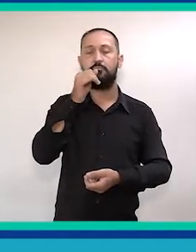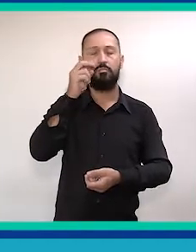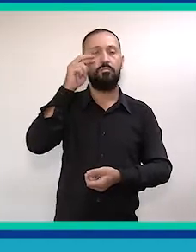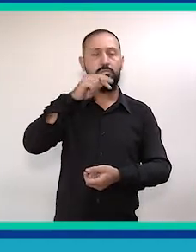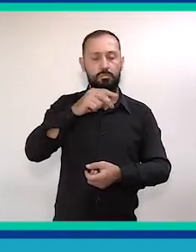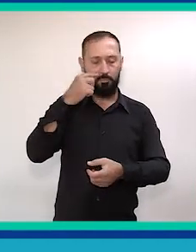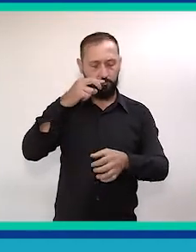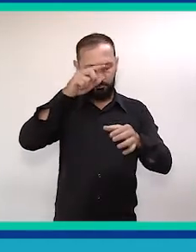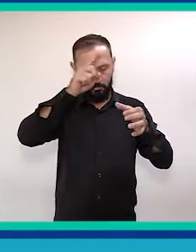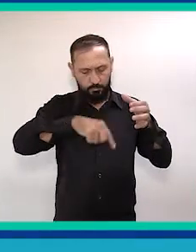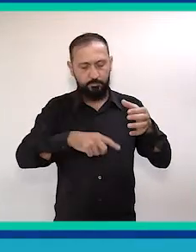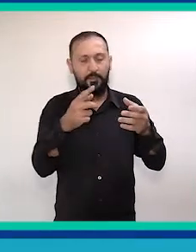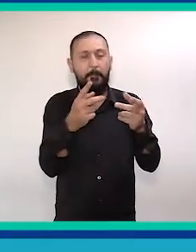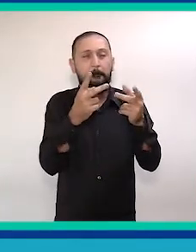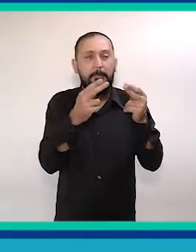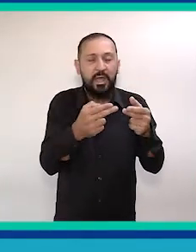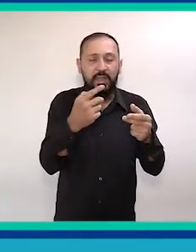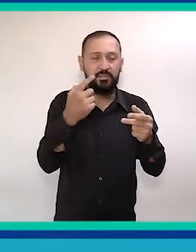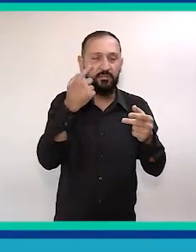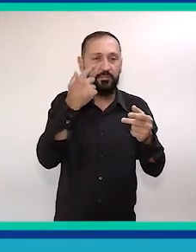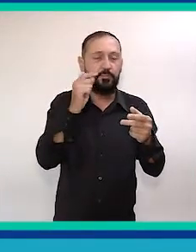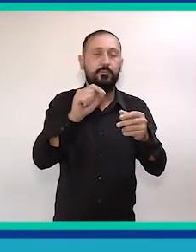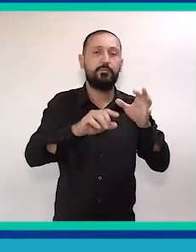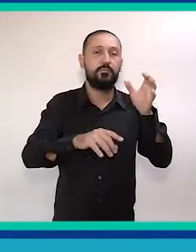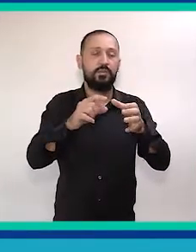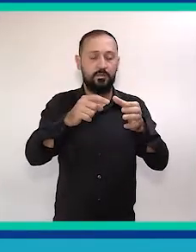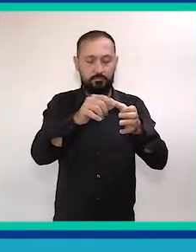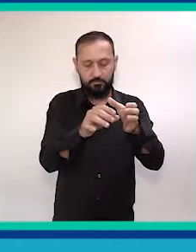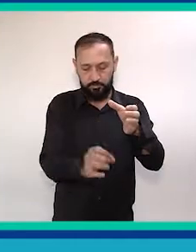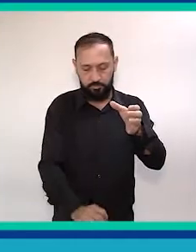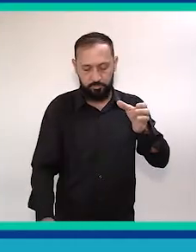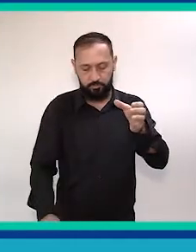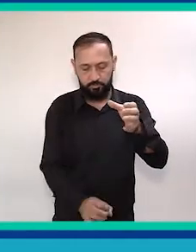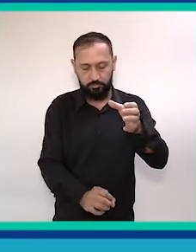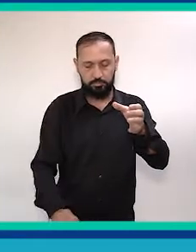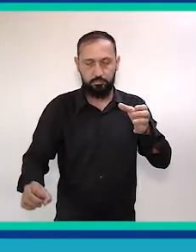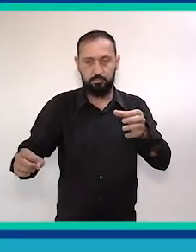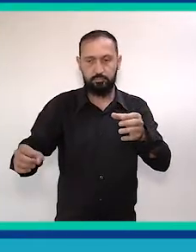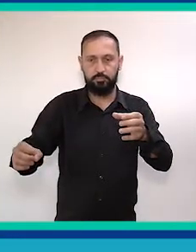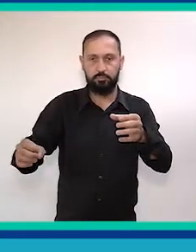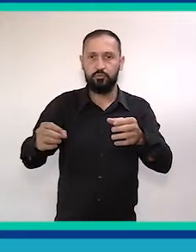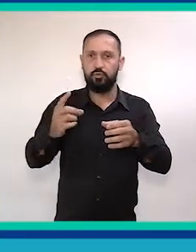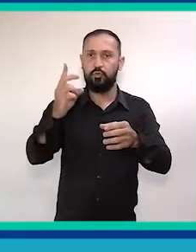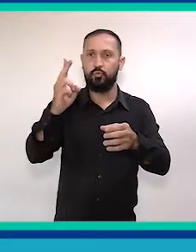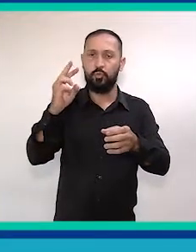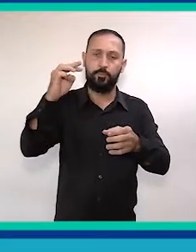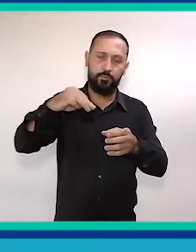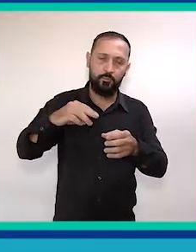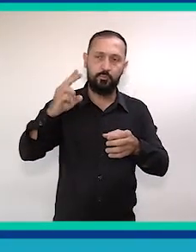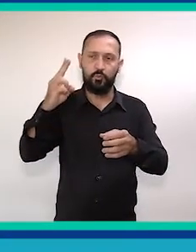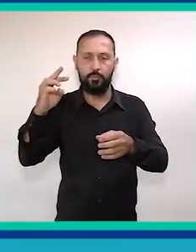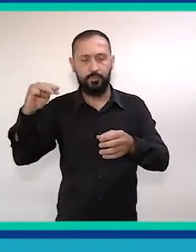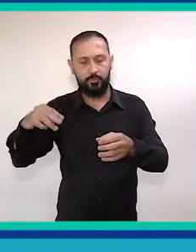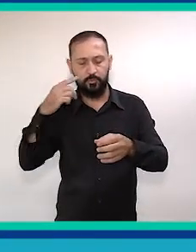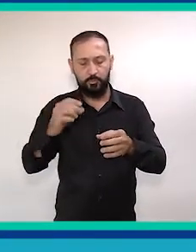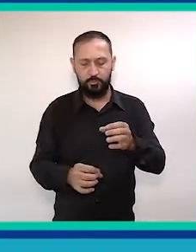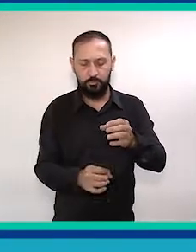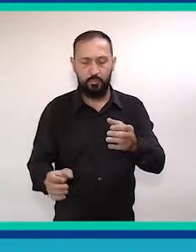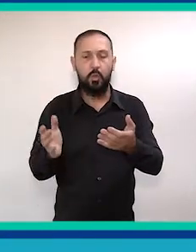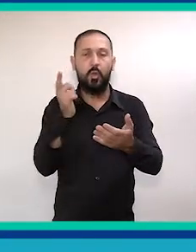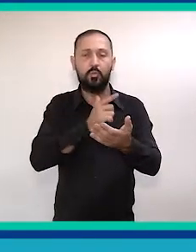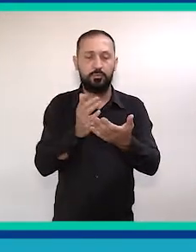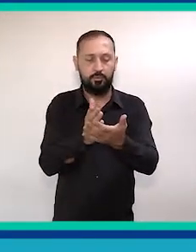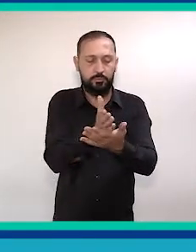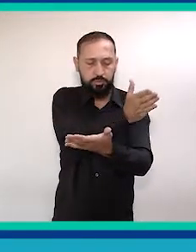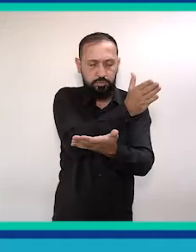Então, visualmente, é tudo muito igual. Vai depender dessa coleta separada que você falou que faz de 2 em 2 minutos e